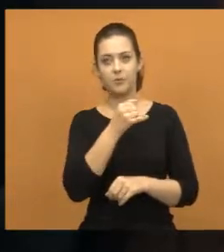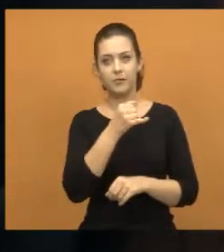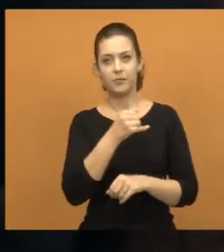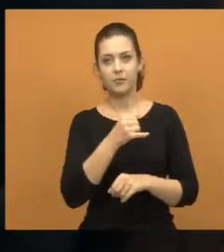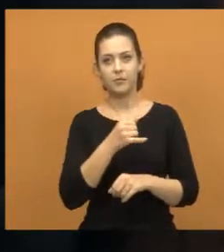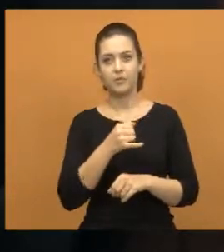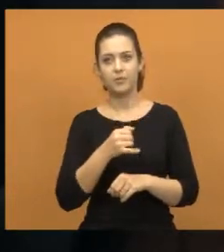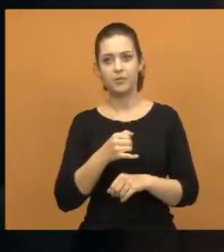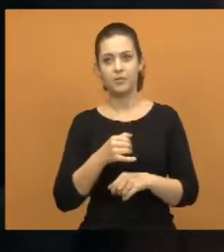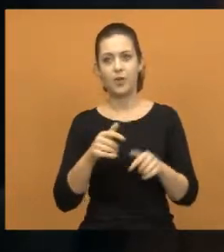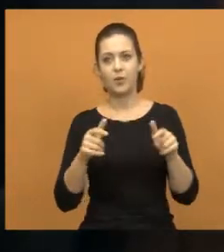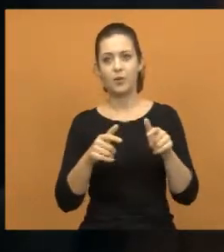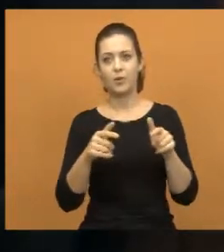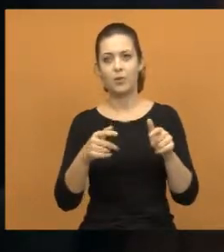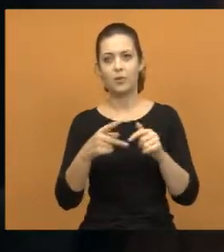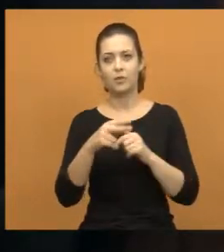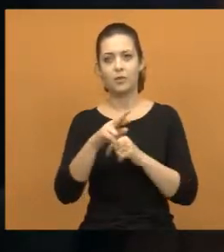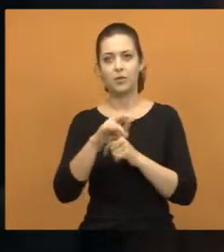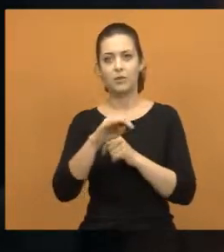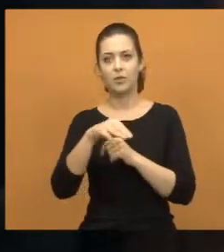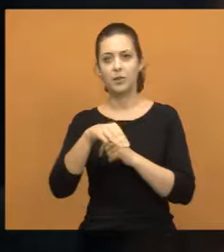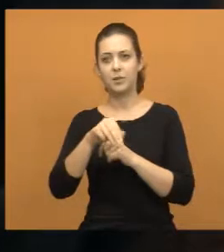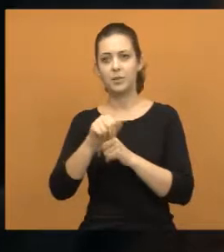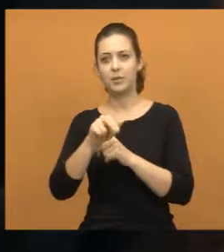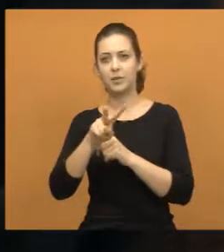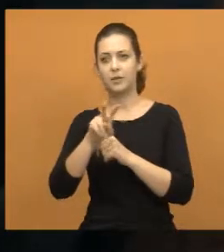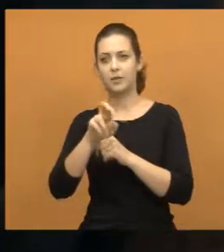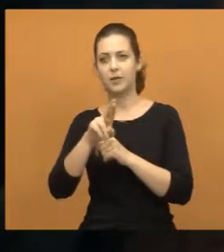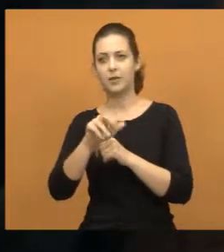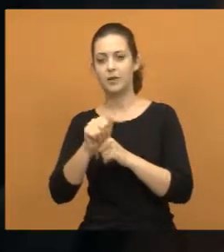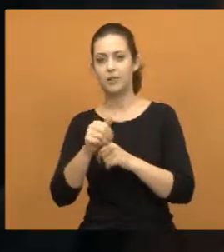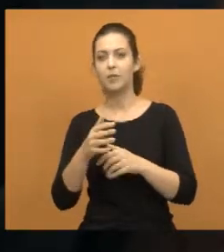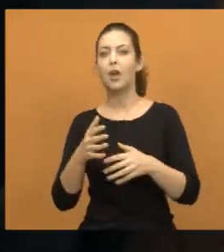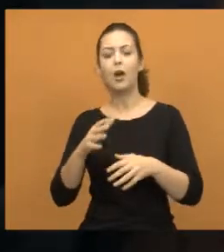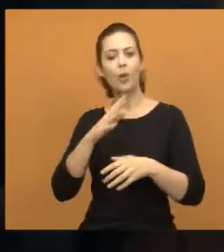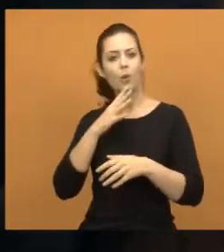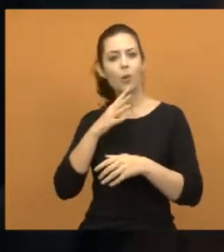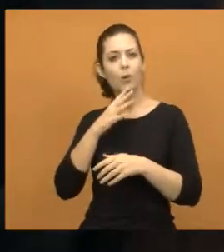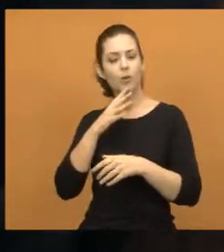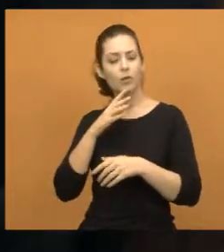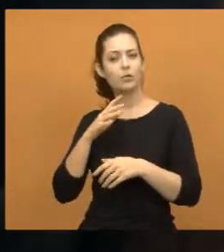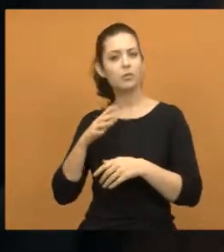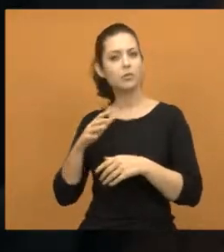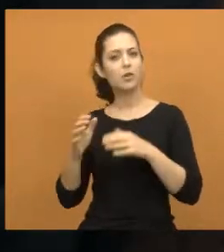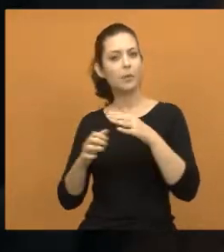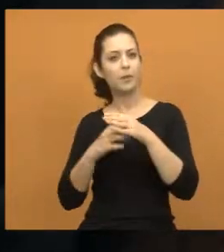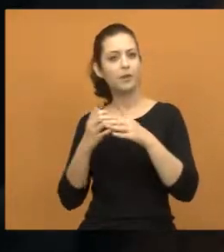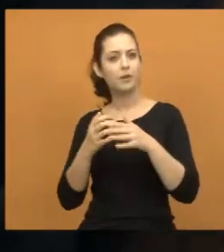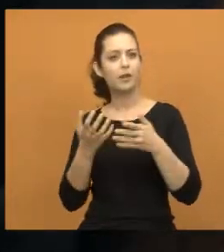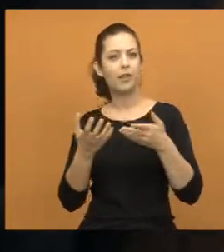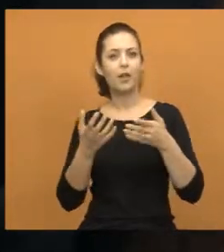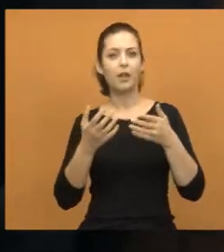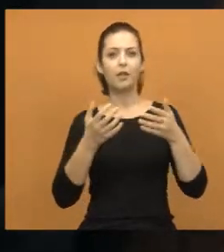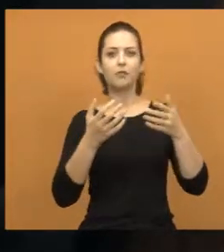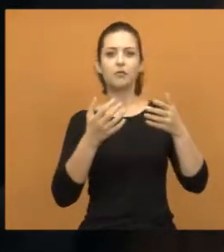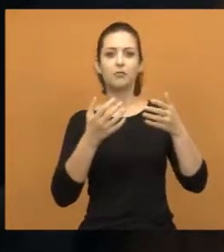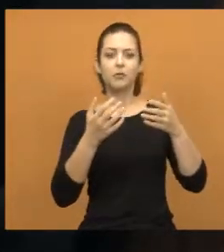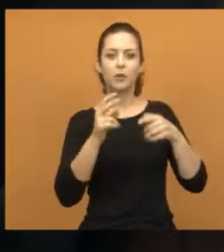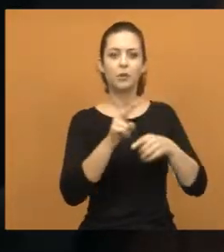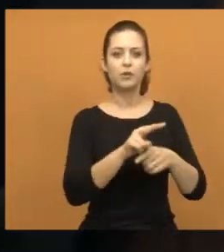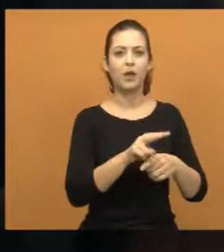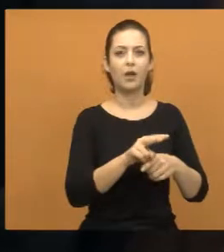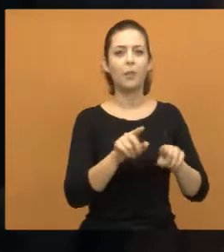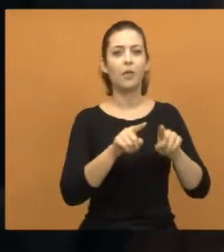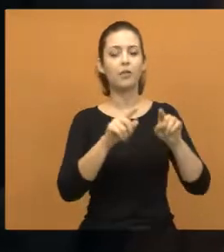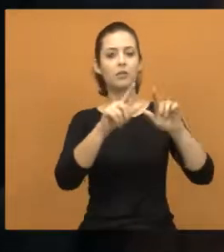do Primavera. Eu tenho uma empresa que quer cuidar da quadra do Primavera para colocar a propaganda. Mas